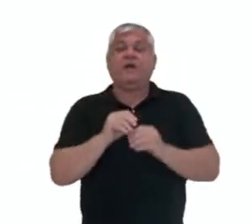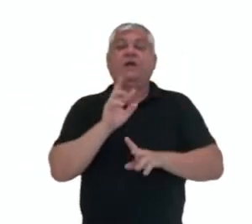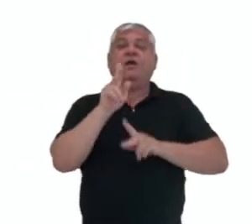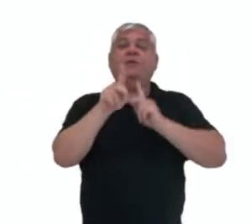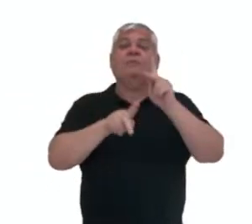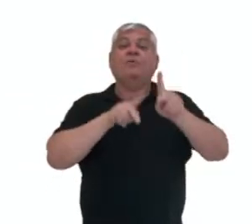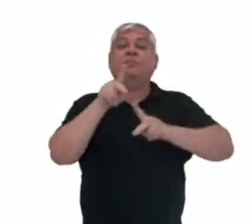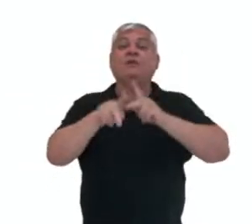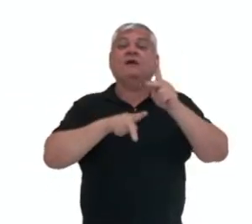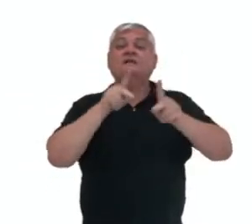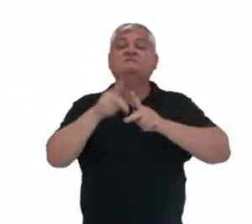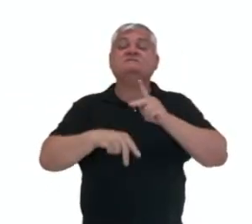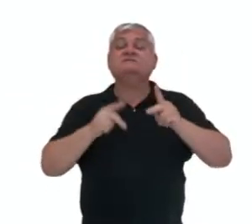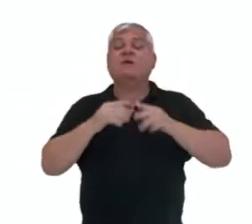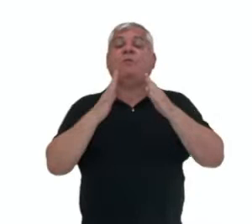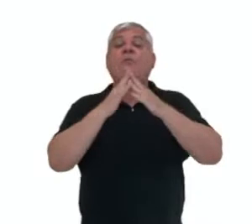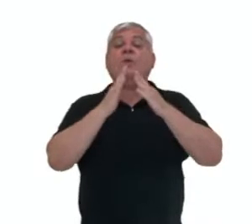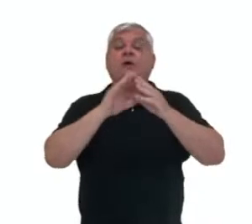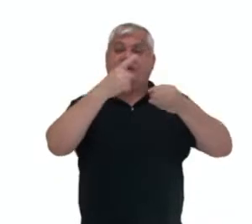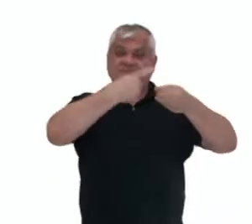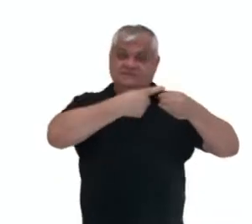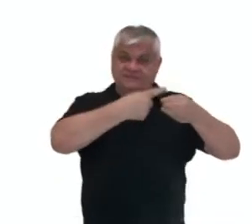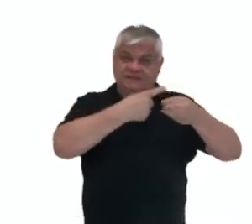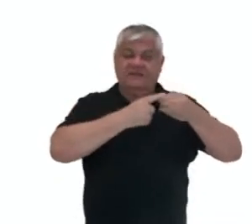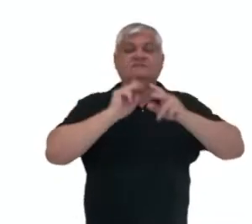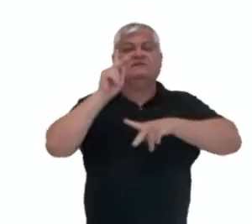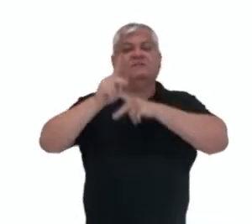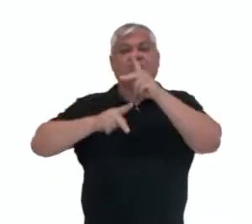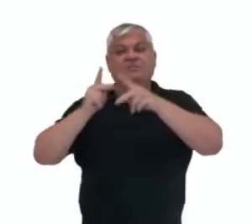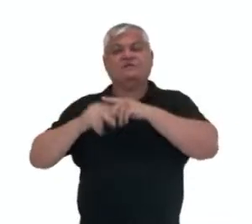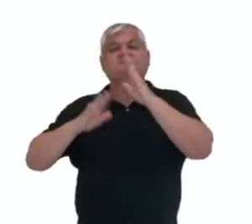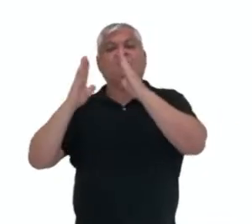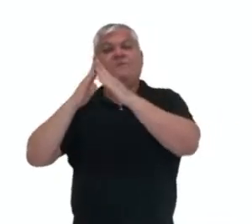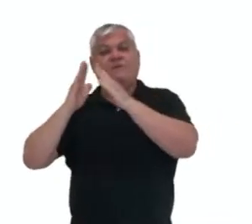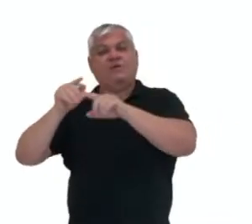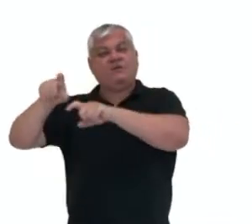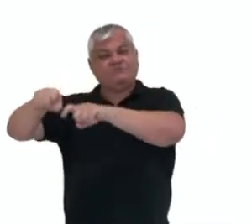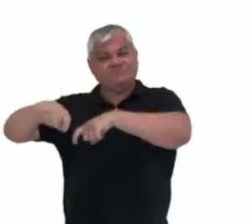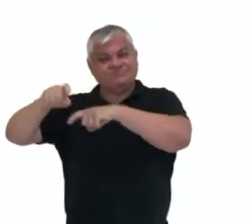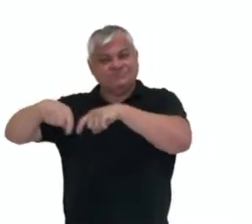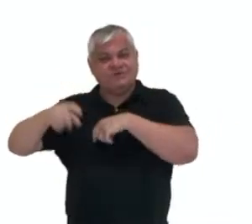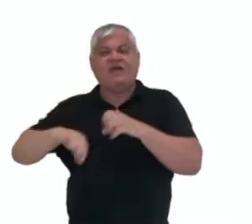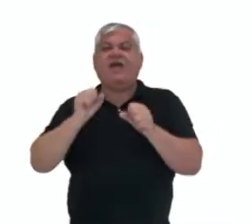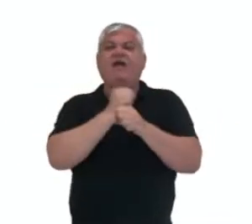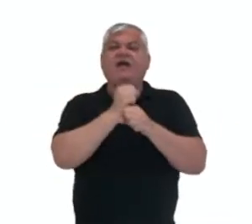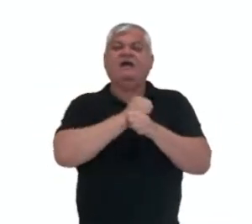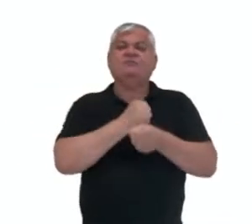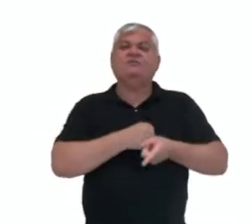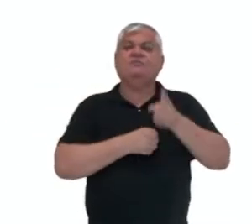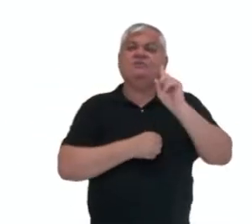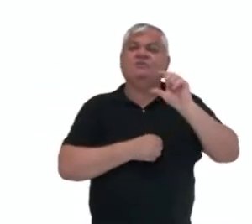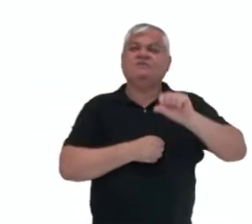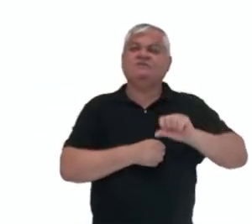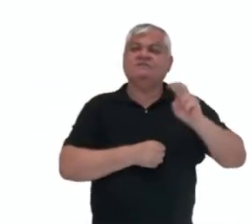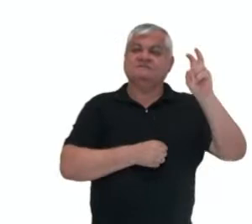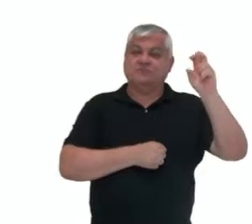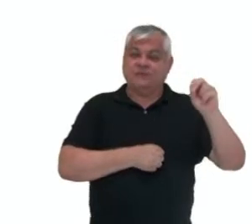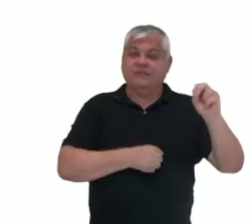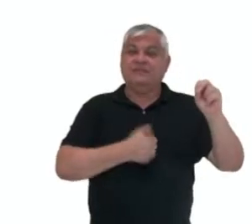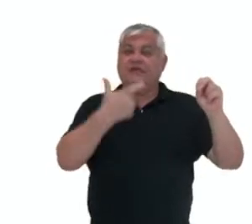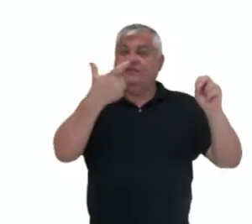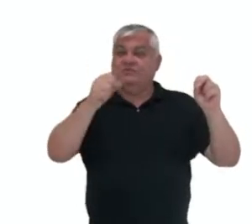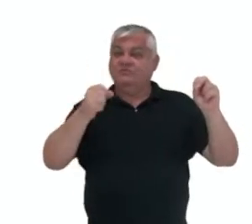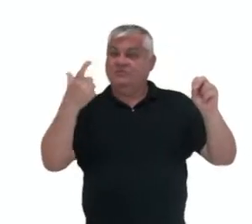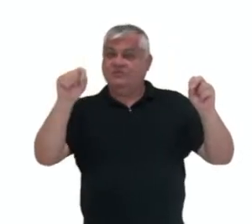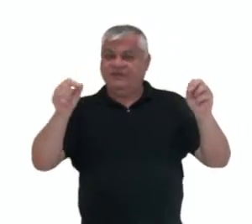população urbana e rural no Brasil, ali num período lá, ó, de 1950 até 2010, tá? E aqui